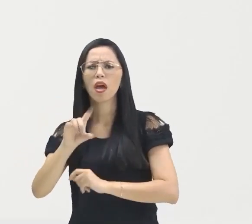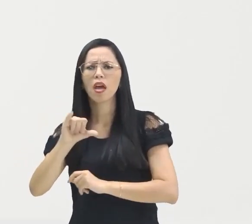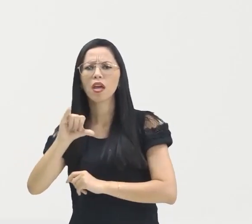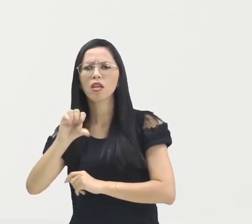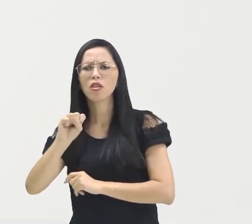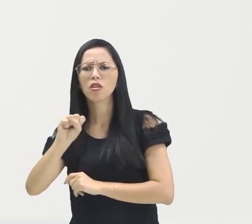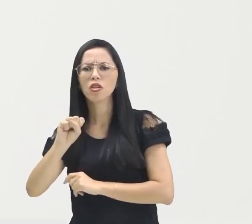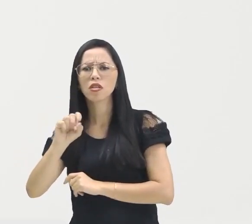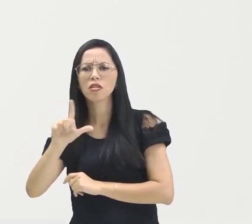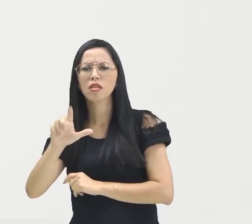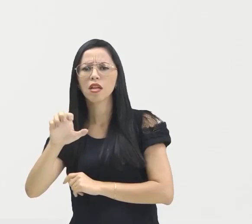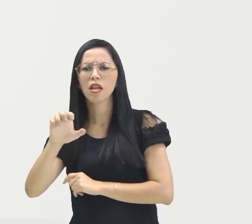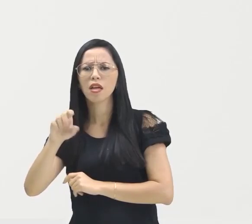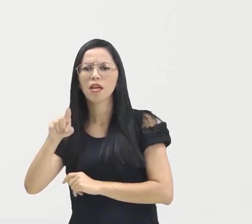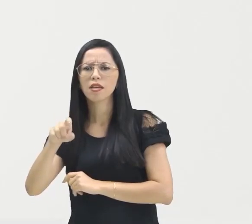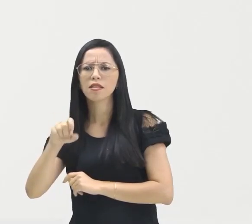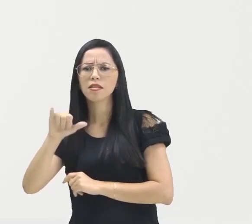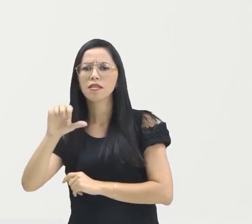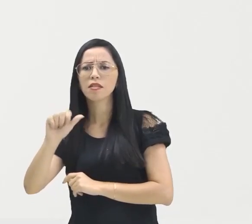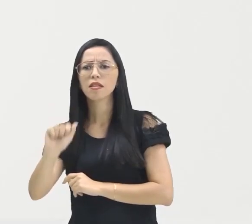Fernanda Fernandes.